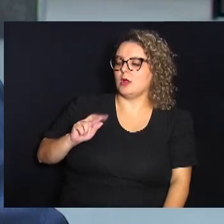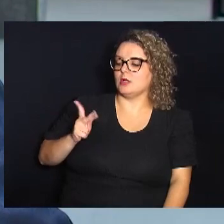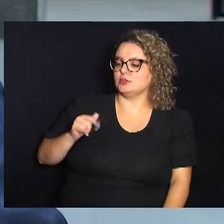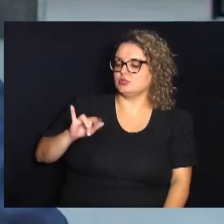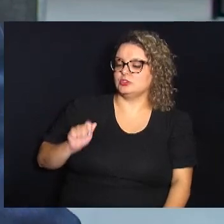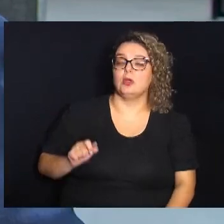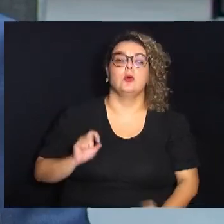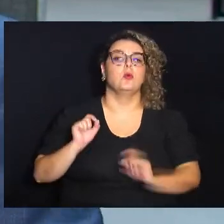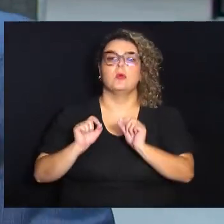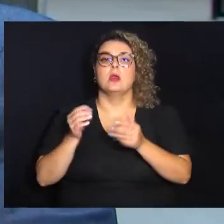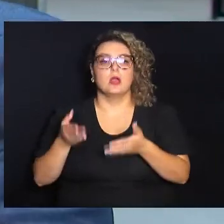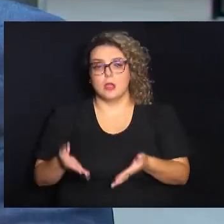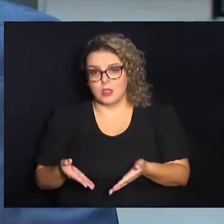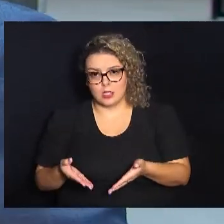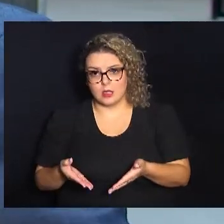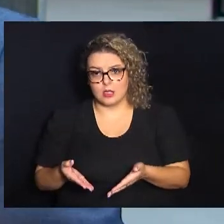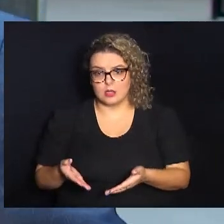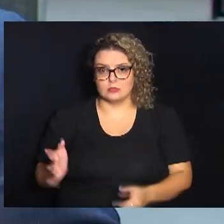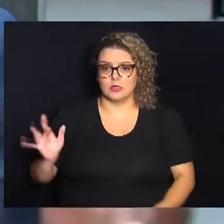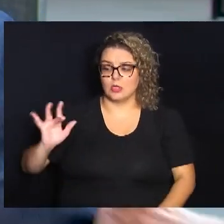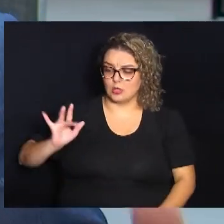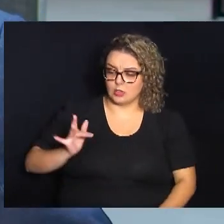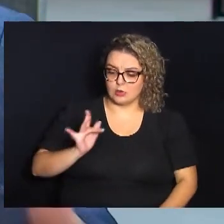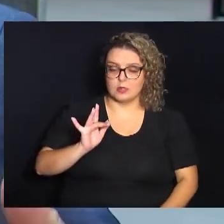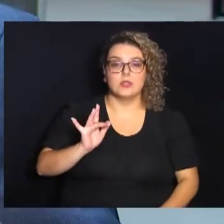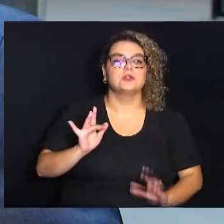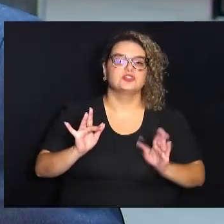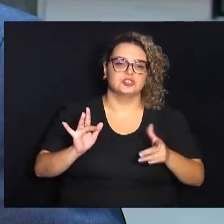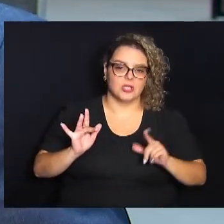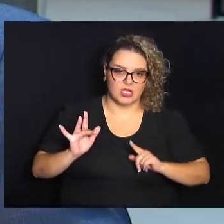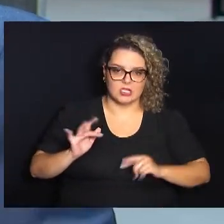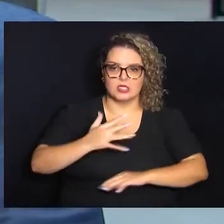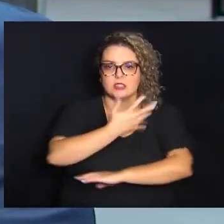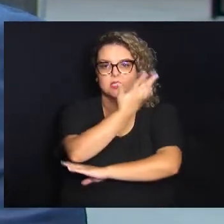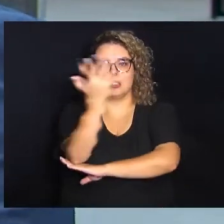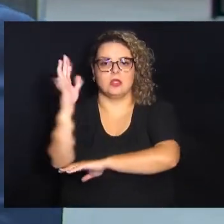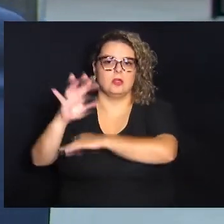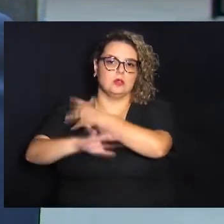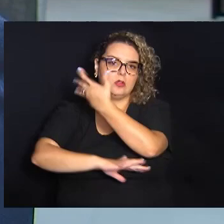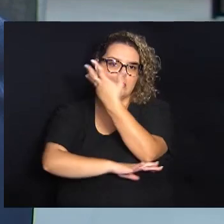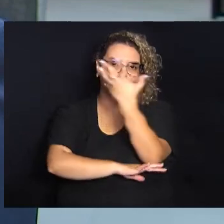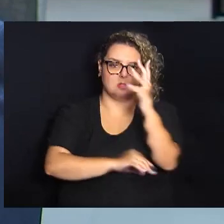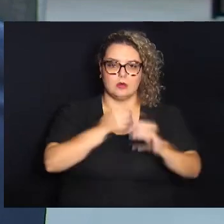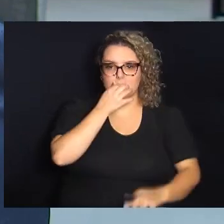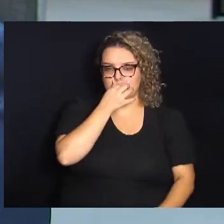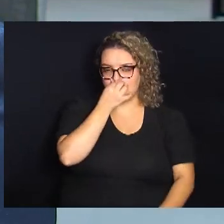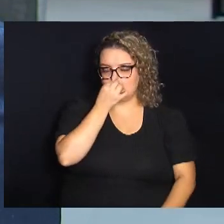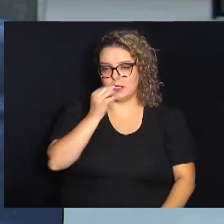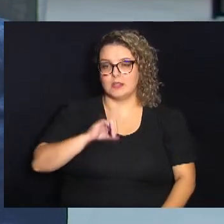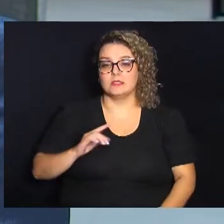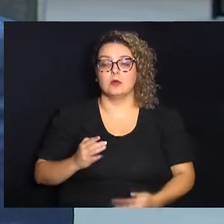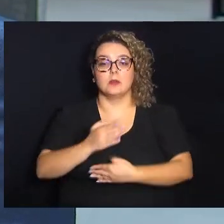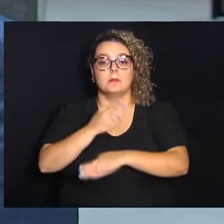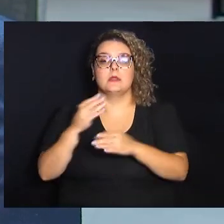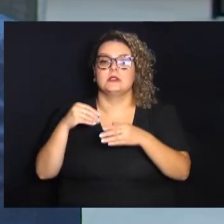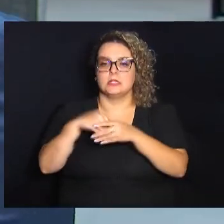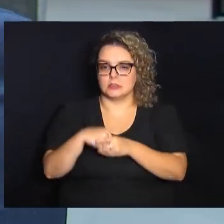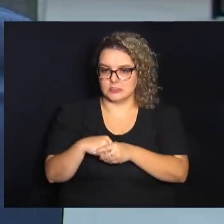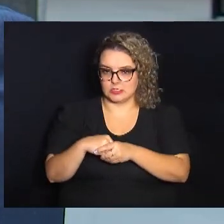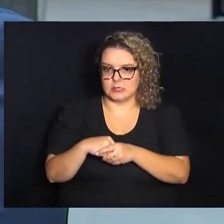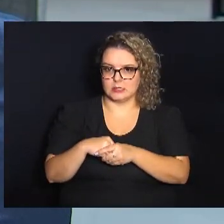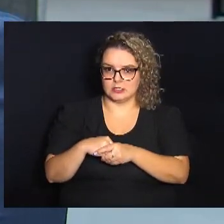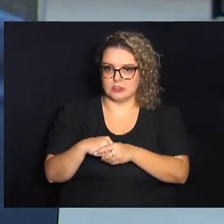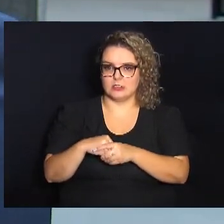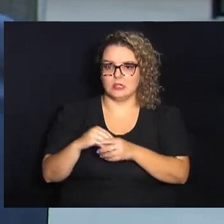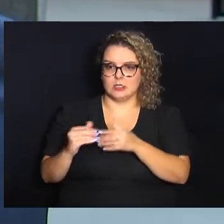Método Wolbachia, o que é? Esse mosquito já contém na natureza que ele tem uma bactéria dentro dele que